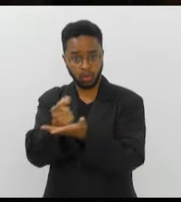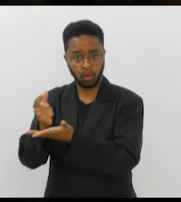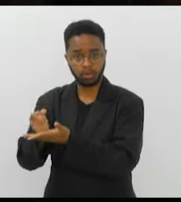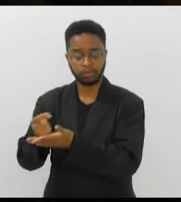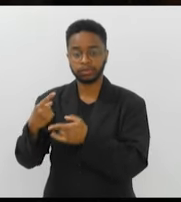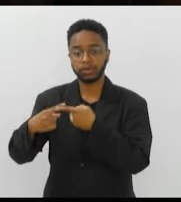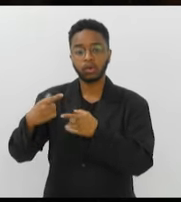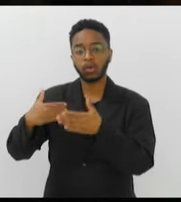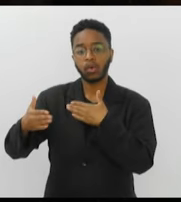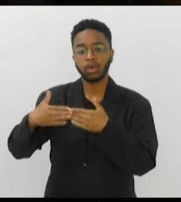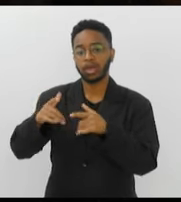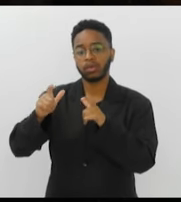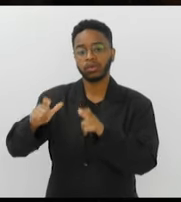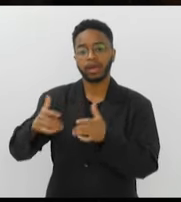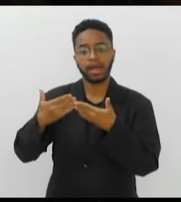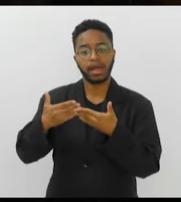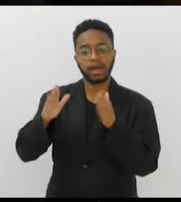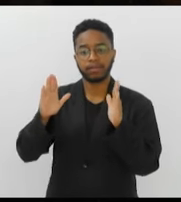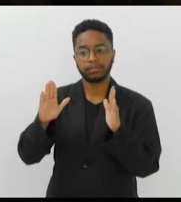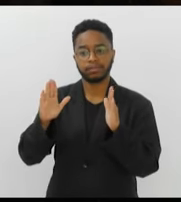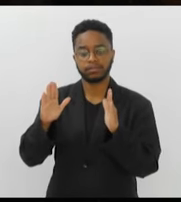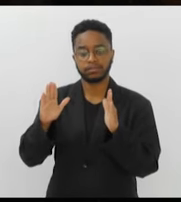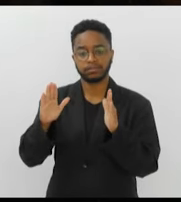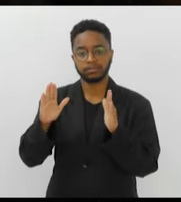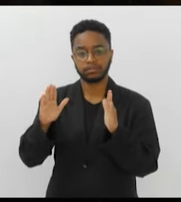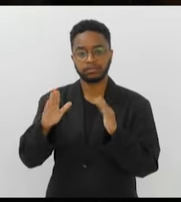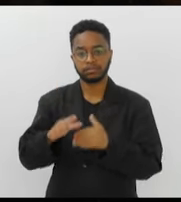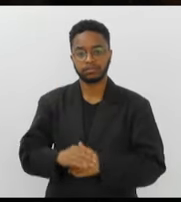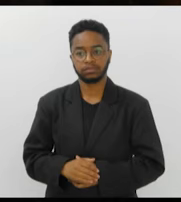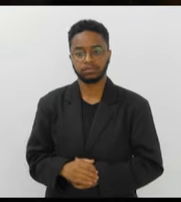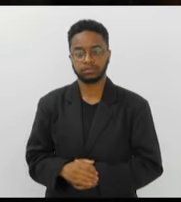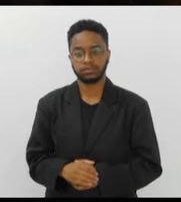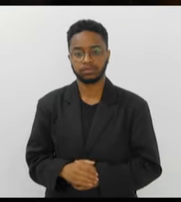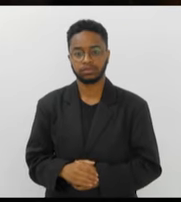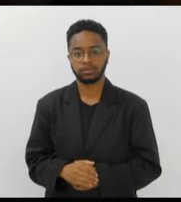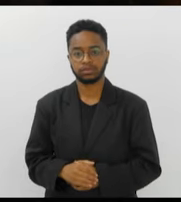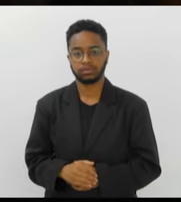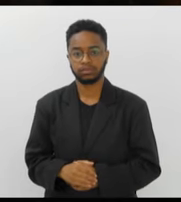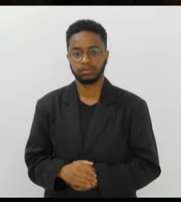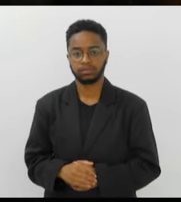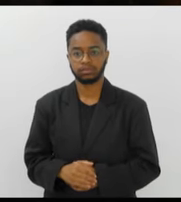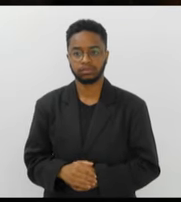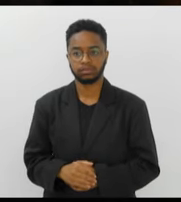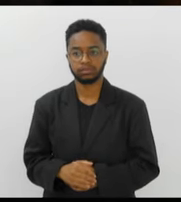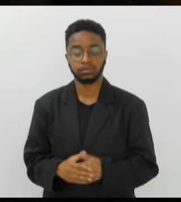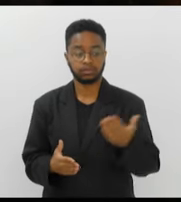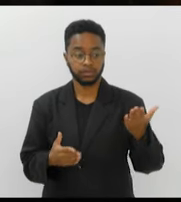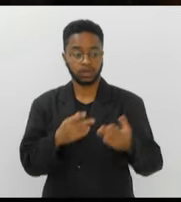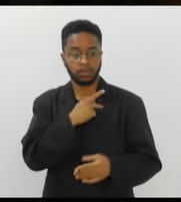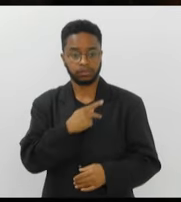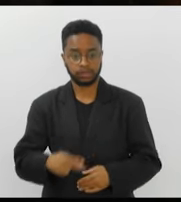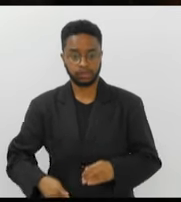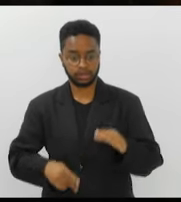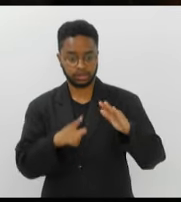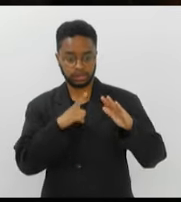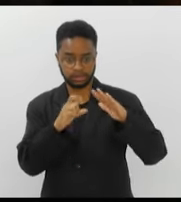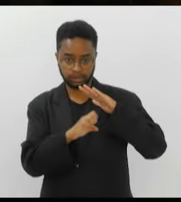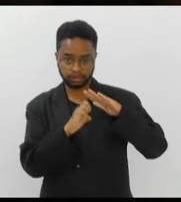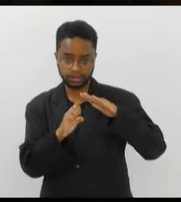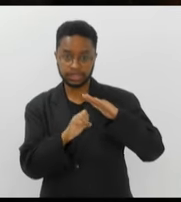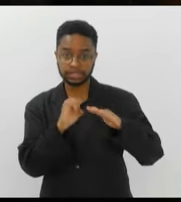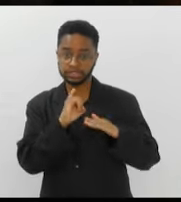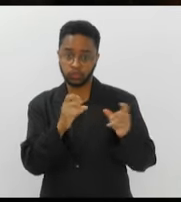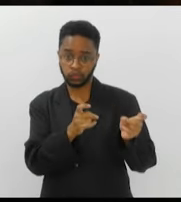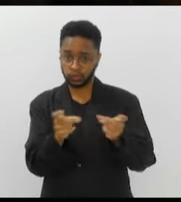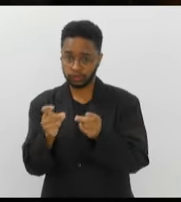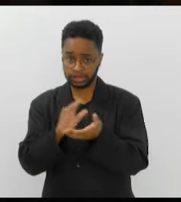Qualquer firma quebra, se não vender. Você, presidente Val, é um empresário. Se você não vender o seu